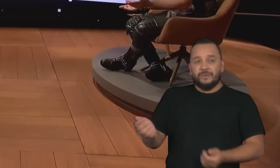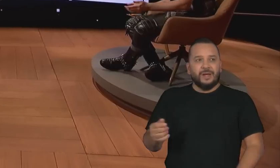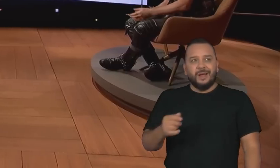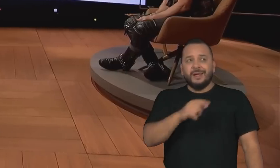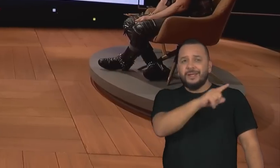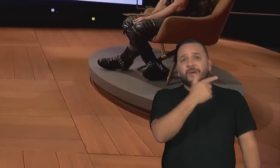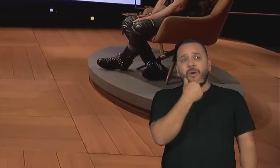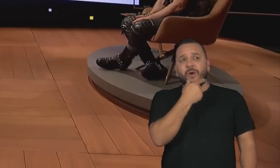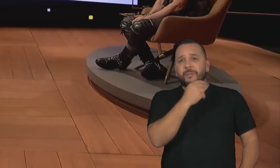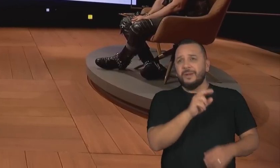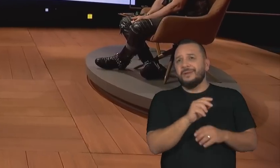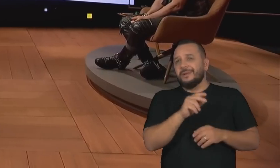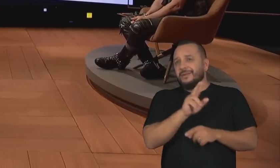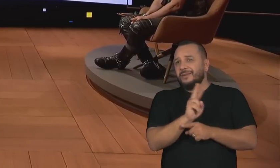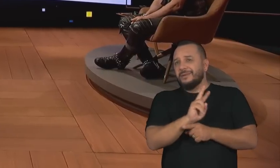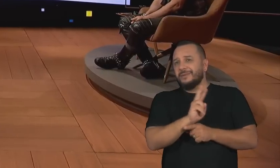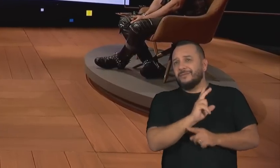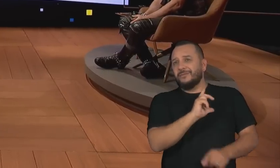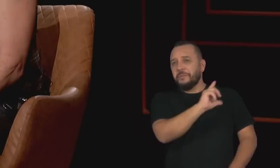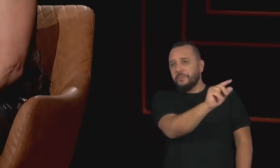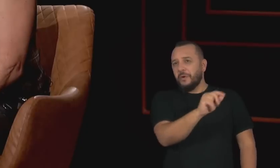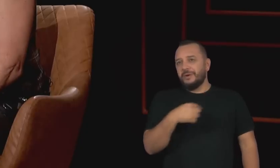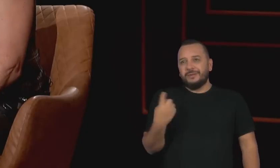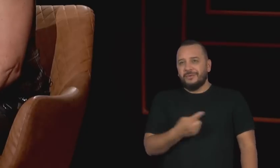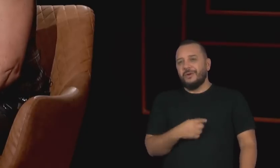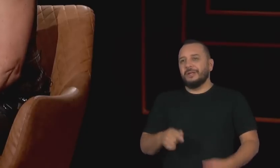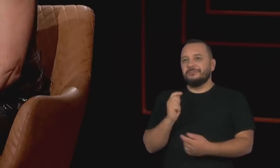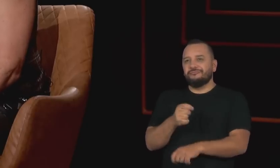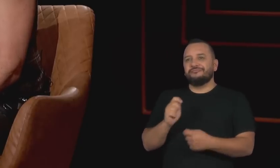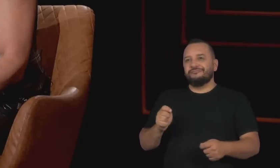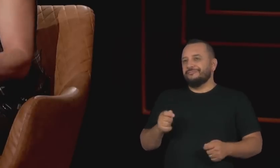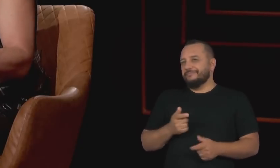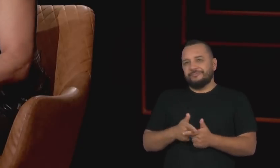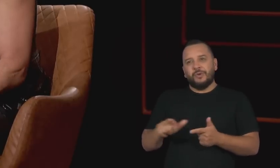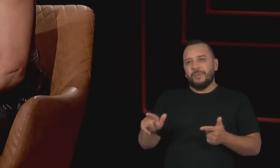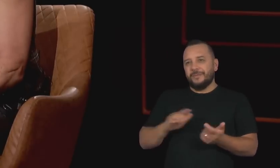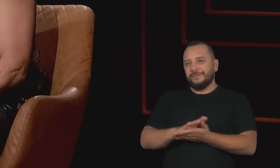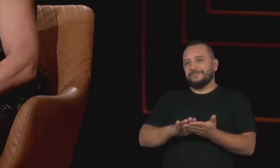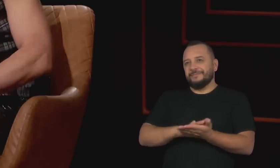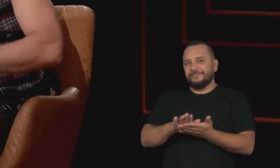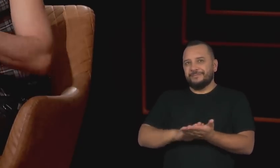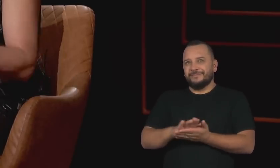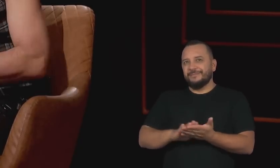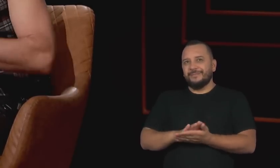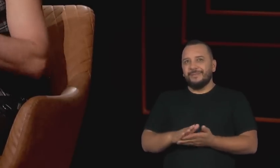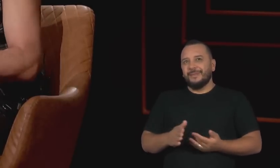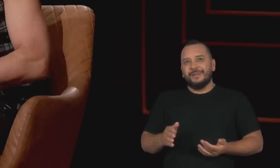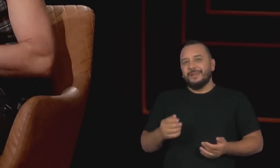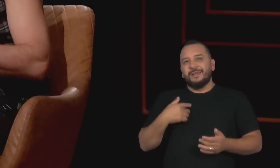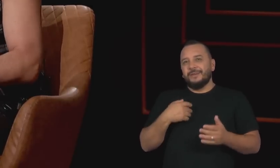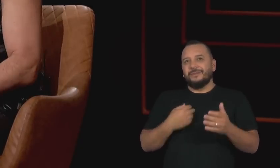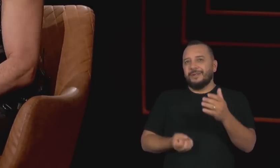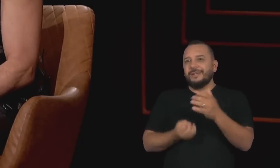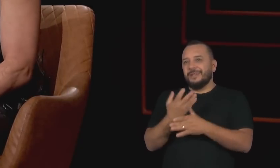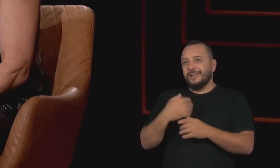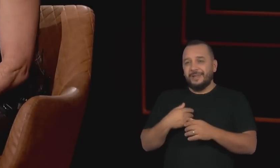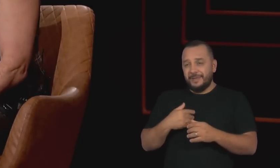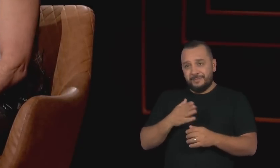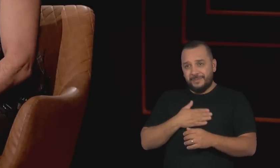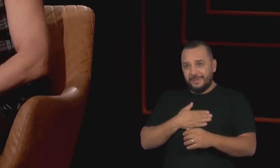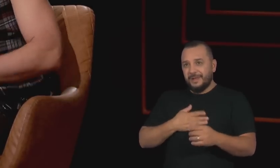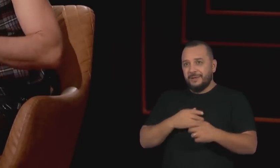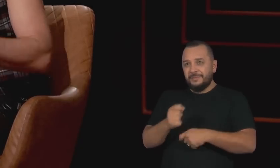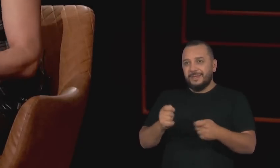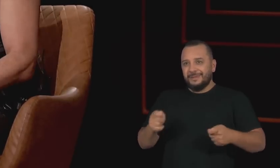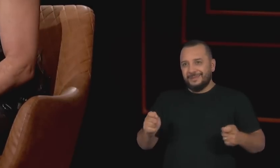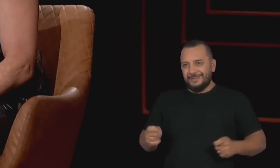tocou e não teve nenhum problema. Né? Mas, assim, é isso, eu montei minha própria bateria e saí tocando.